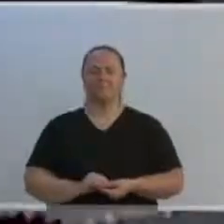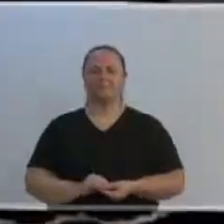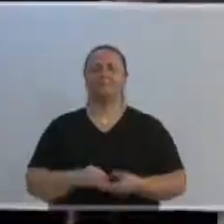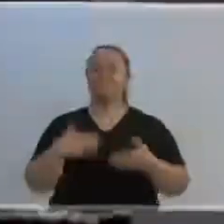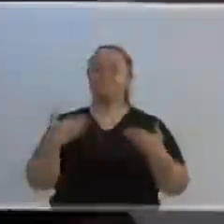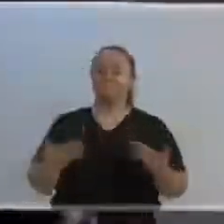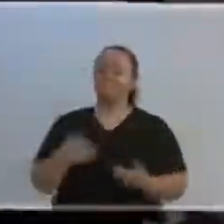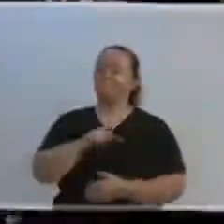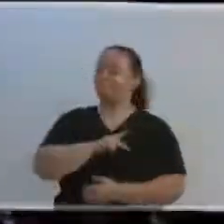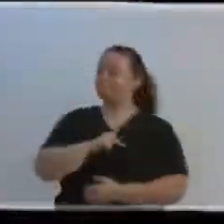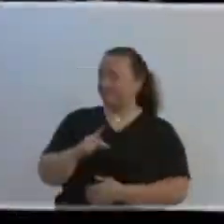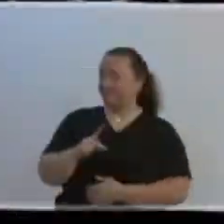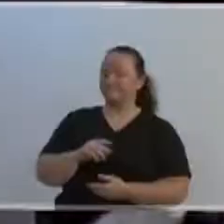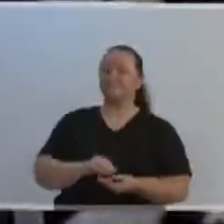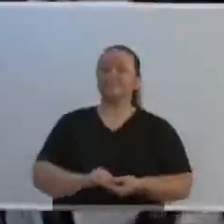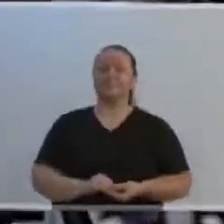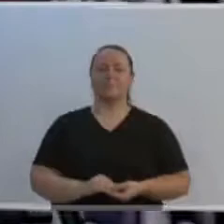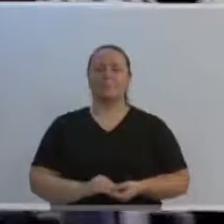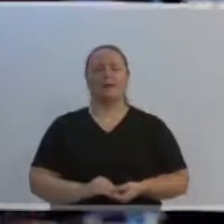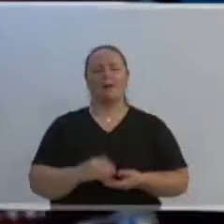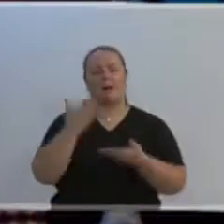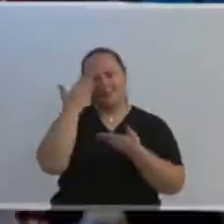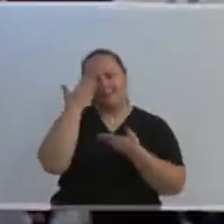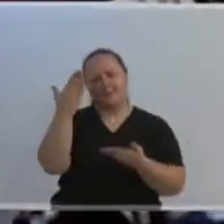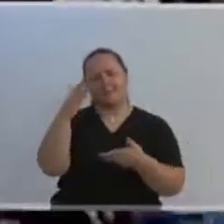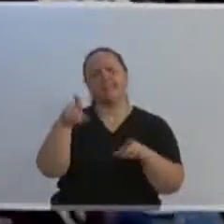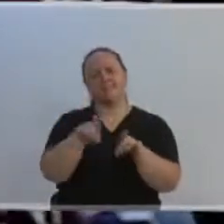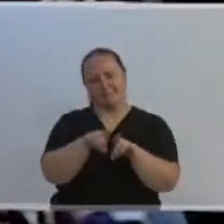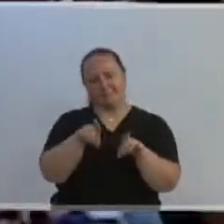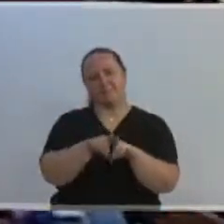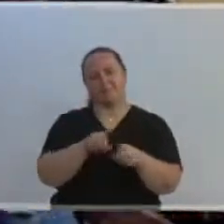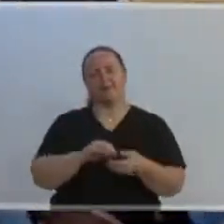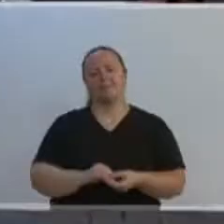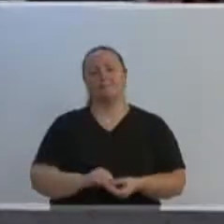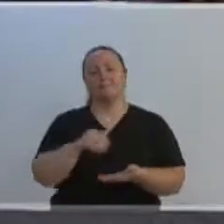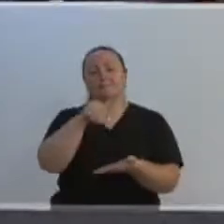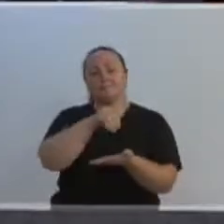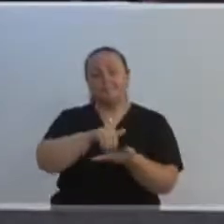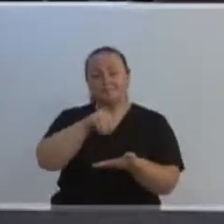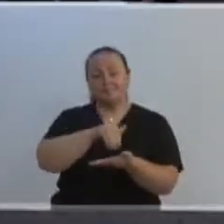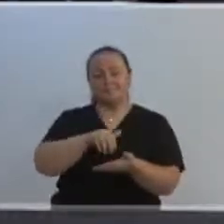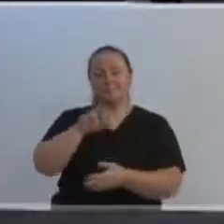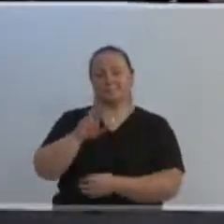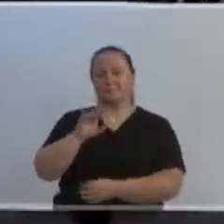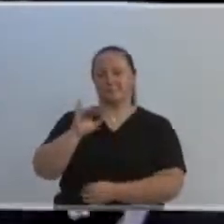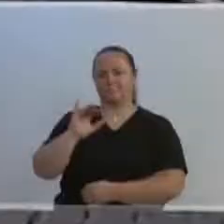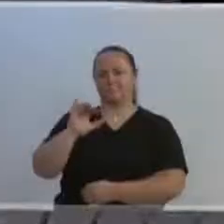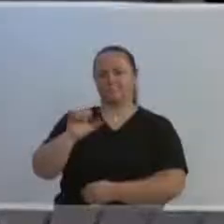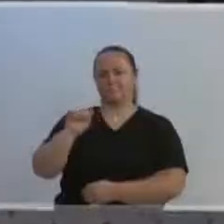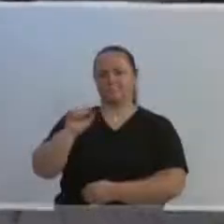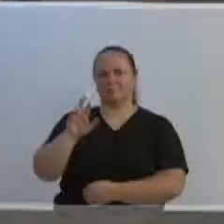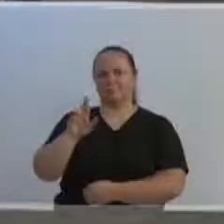presidente eu também quero aqui agradecer o secretário ricardo stodieck